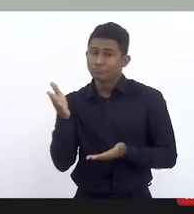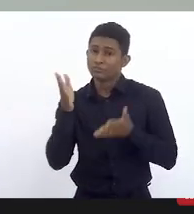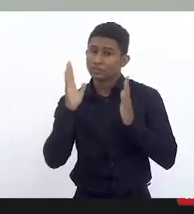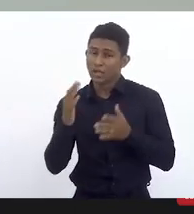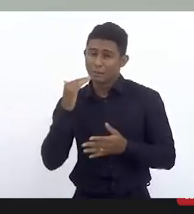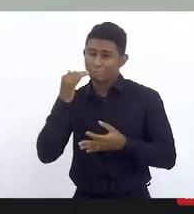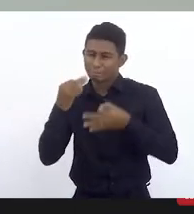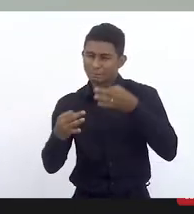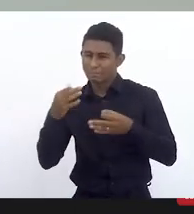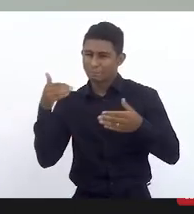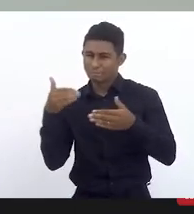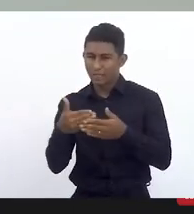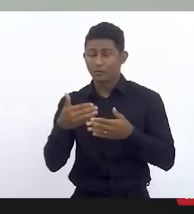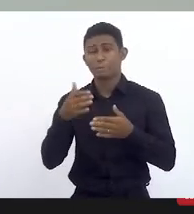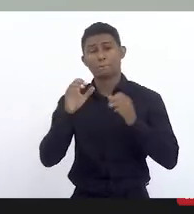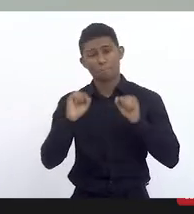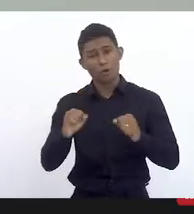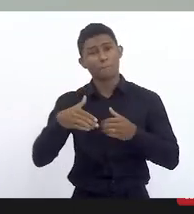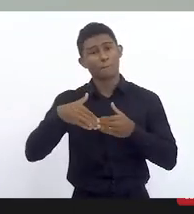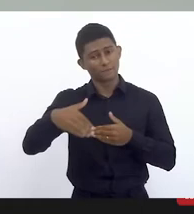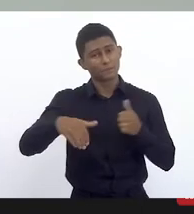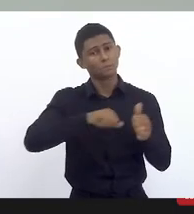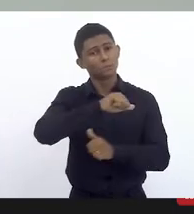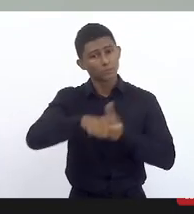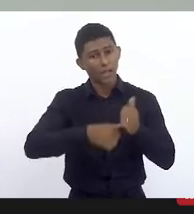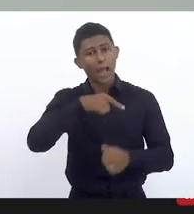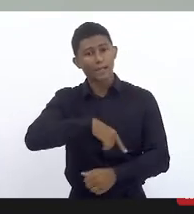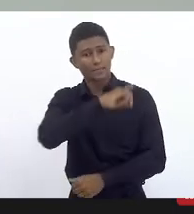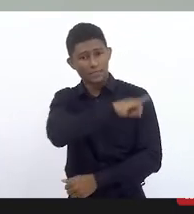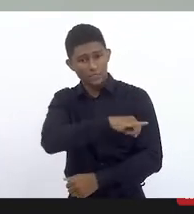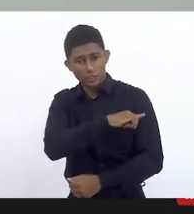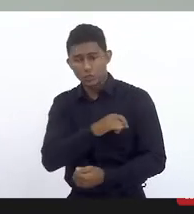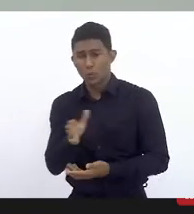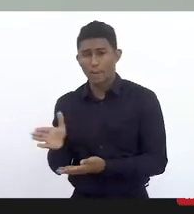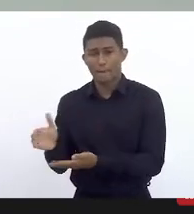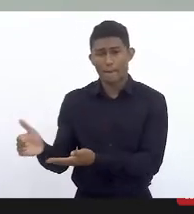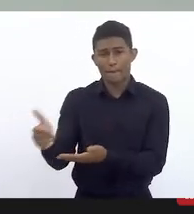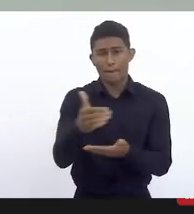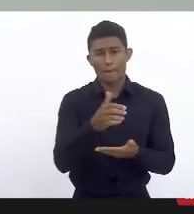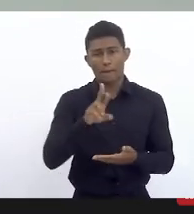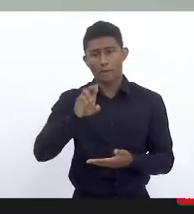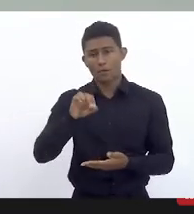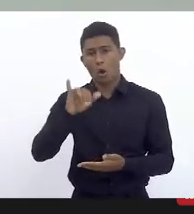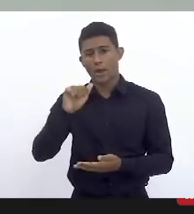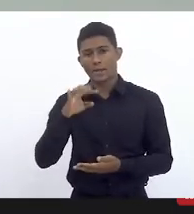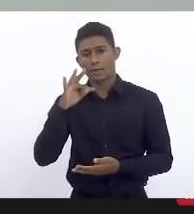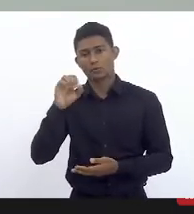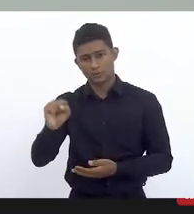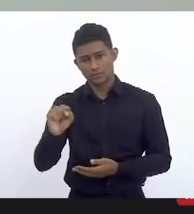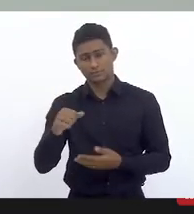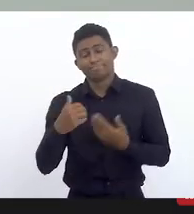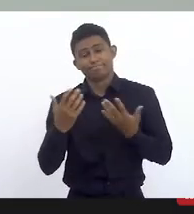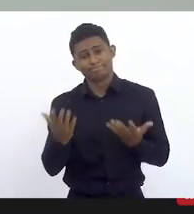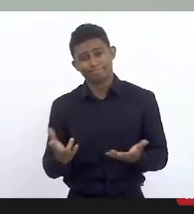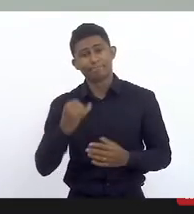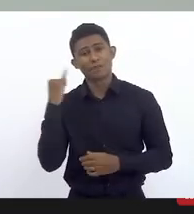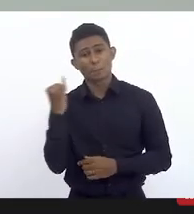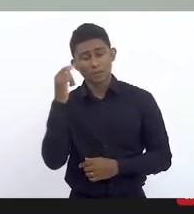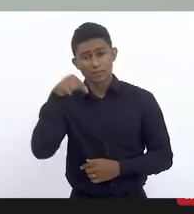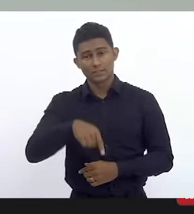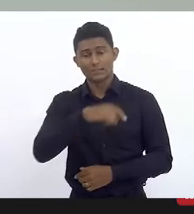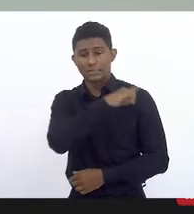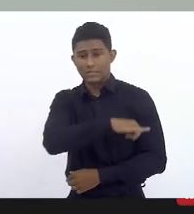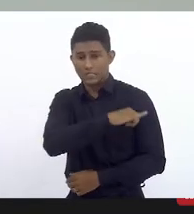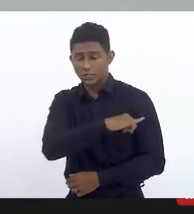uma modificação da arrecadação do Estado do Rio de Janeiro com relação aos royalties. Então, é importante que o Rio de Janeiro